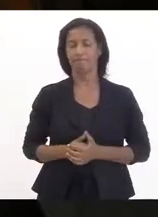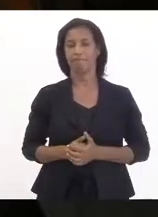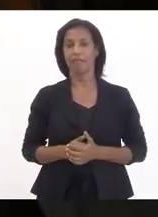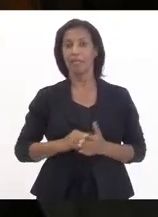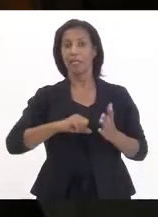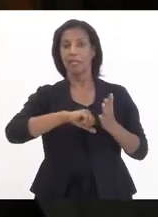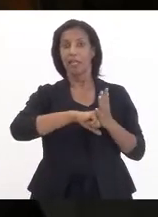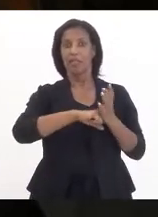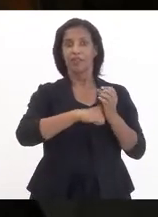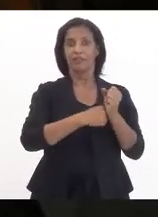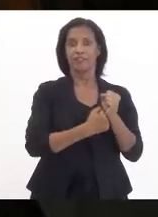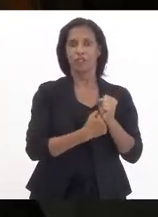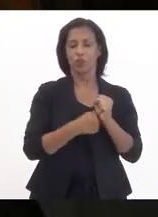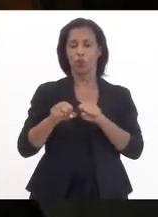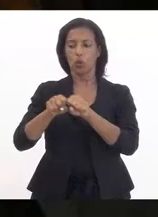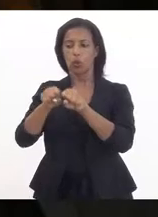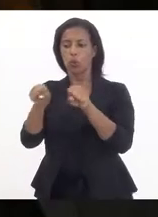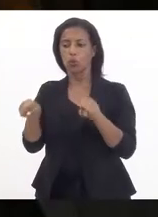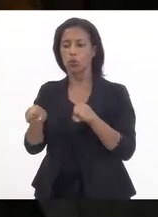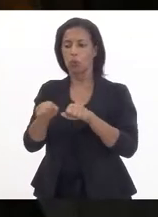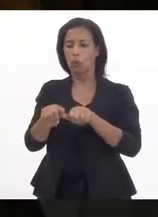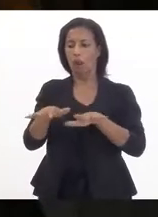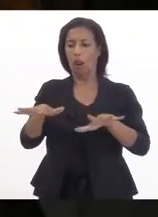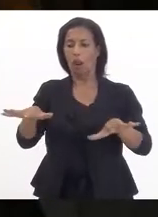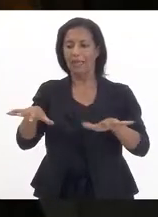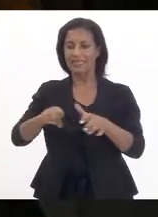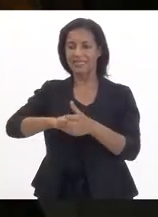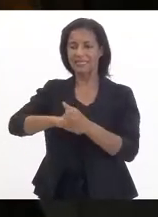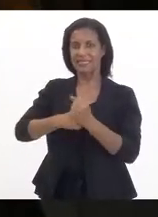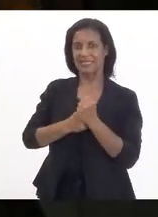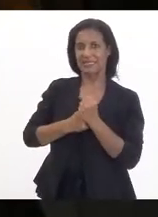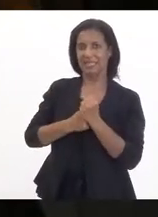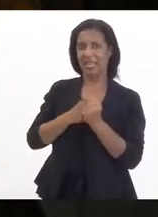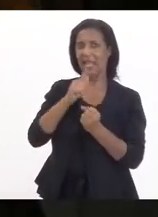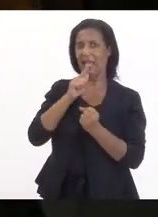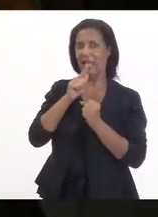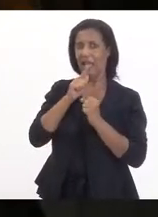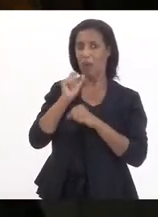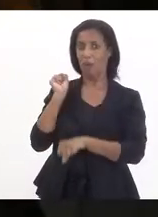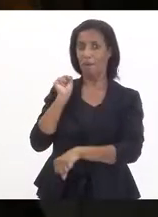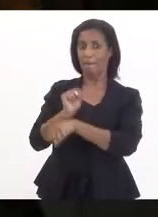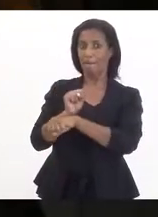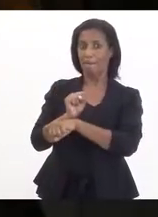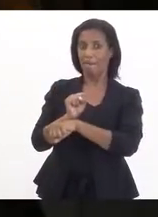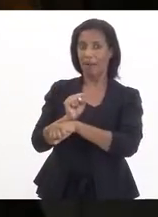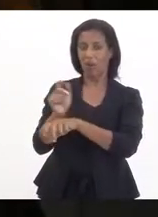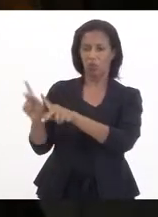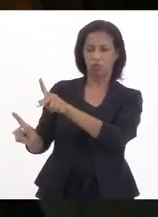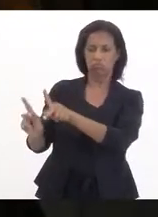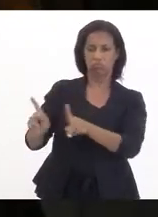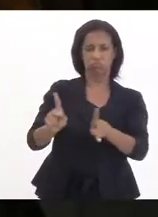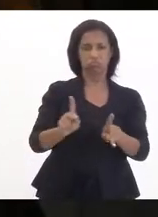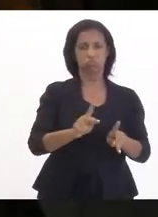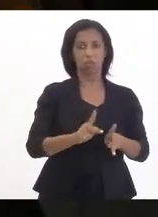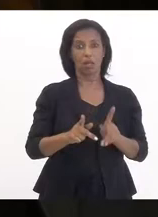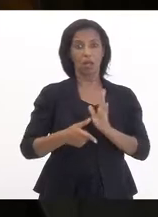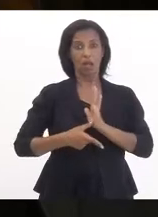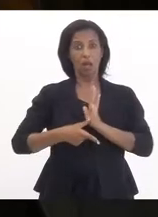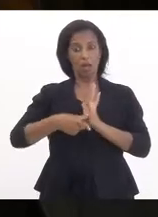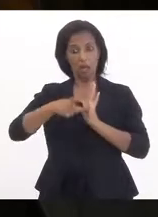fechou o sistema de adução da água, isto é, de fornecimento da água à população,